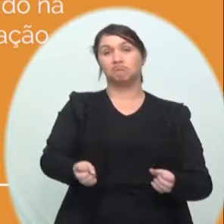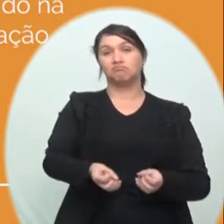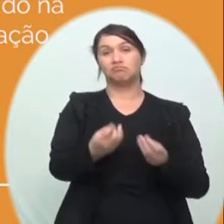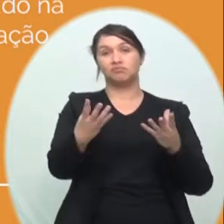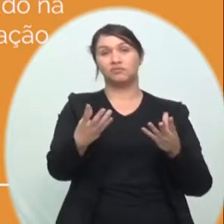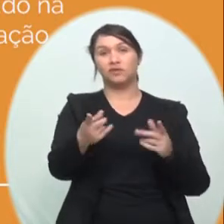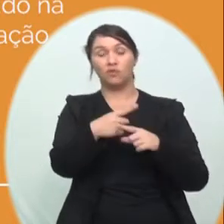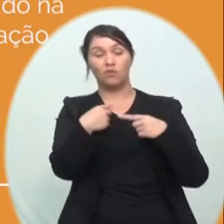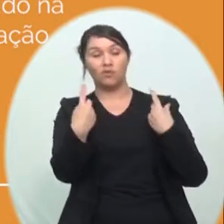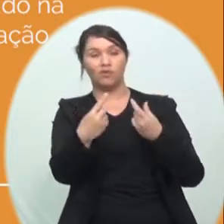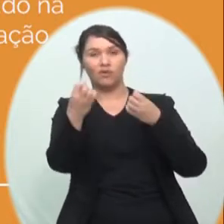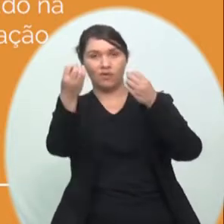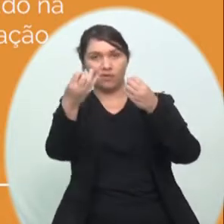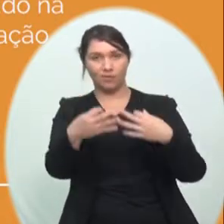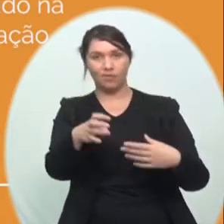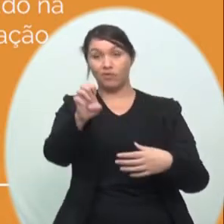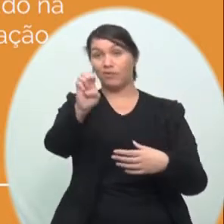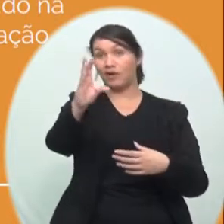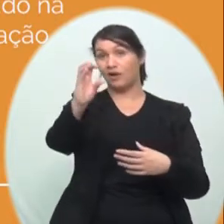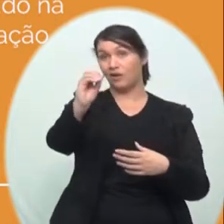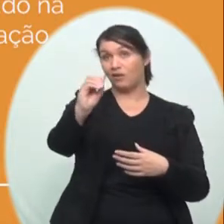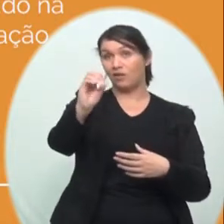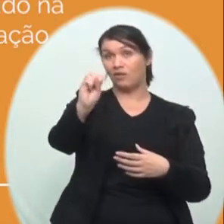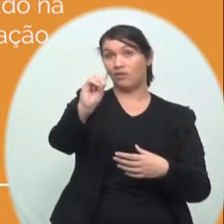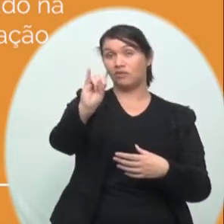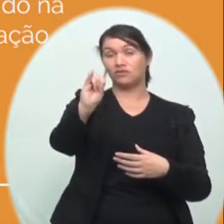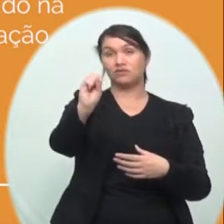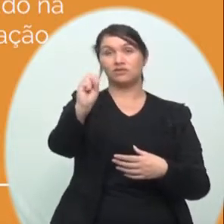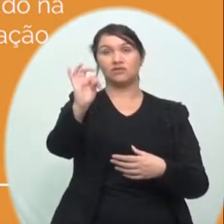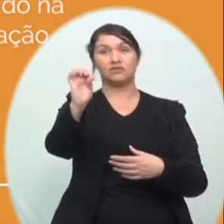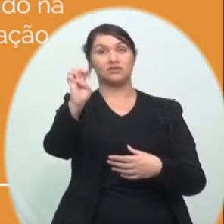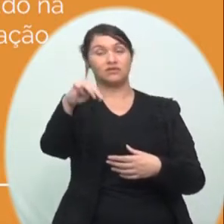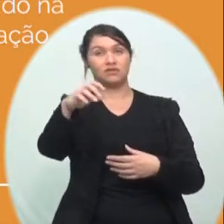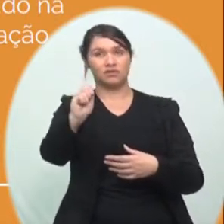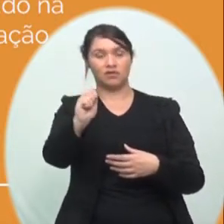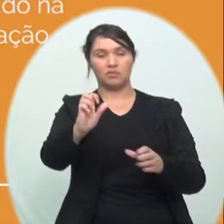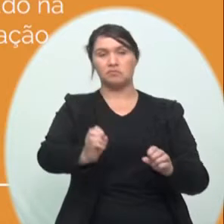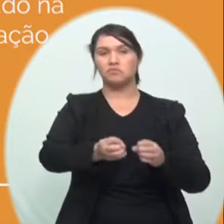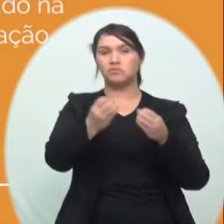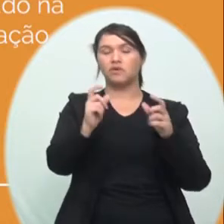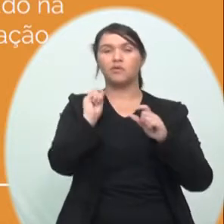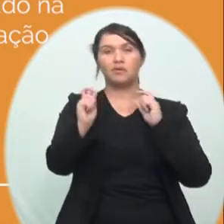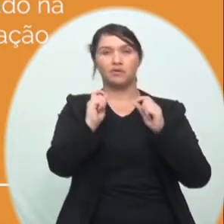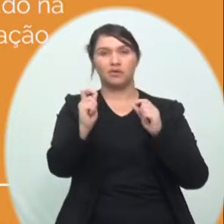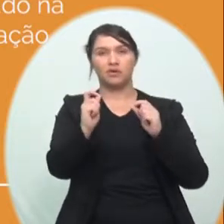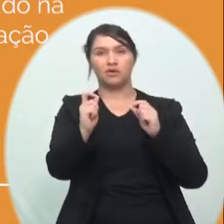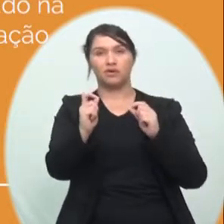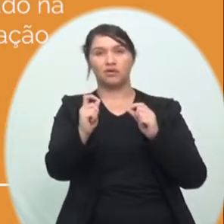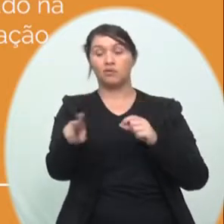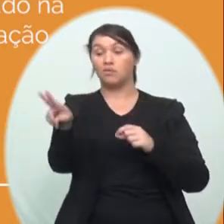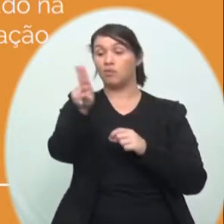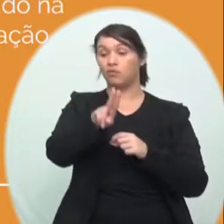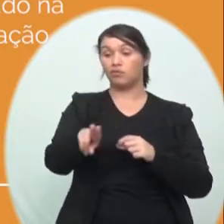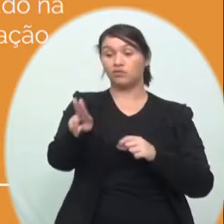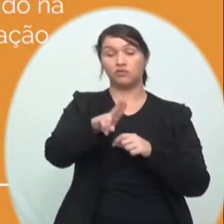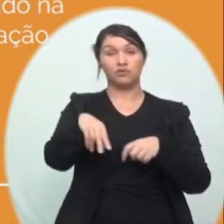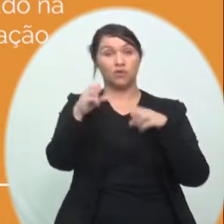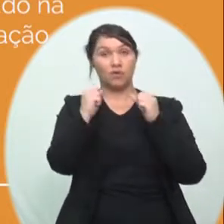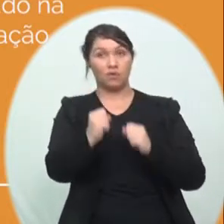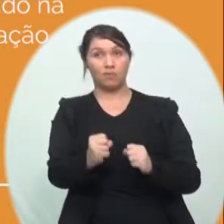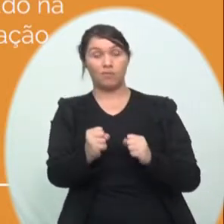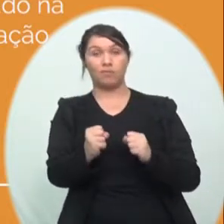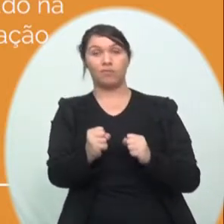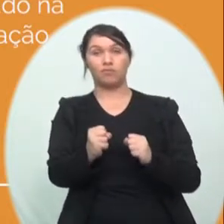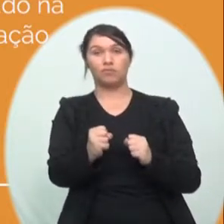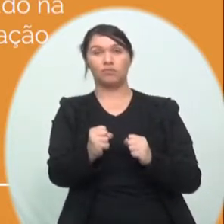ecossistema, não é só um garoto inteligente. Eu tenho que ter uma universidade que produza essa matéria-prima de qualidade, eu